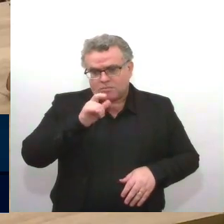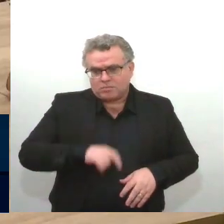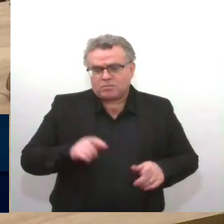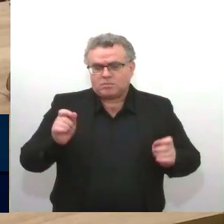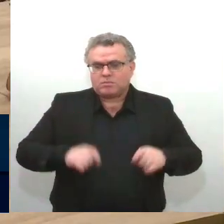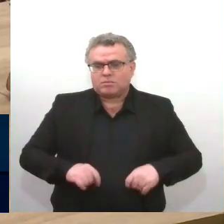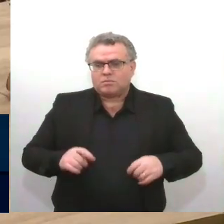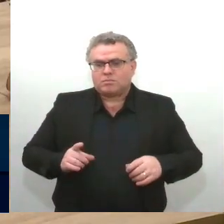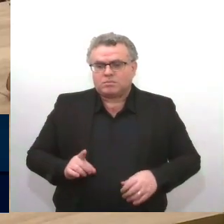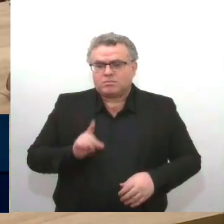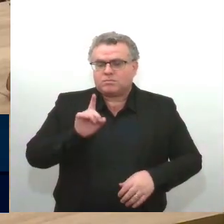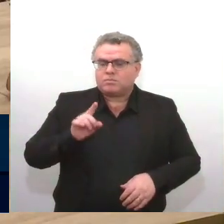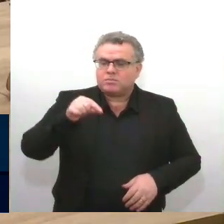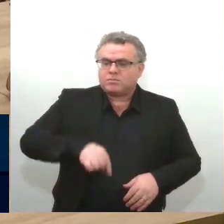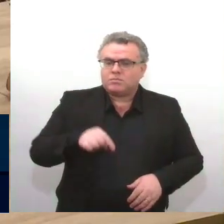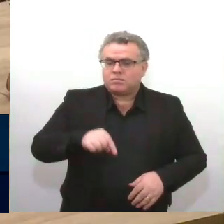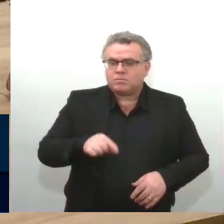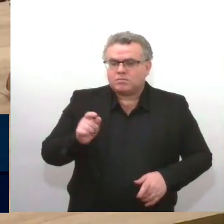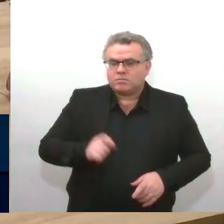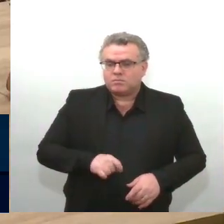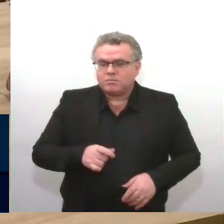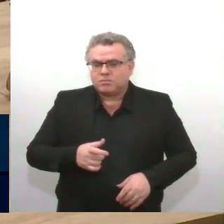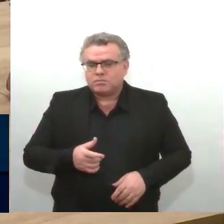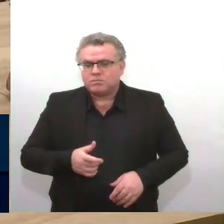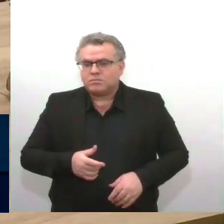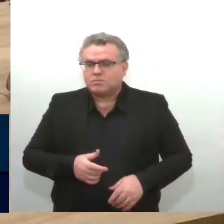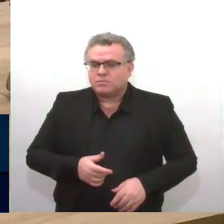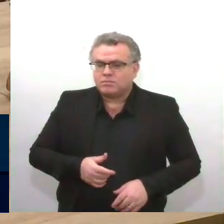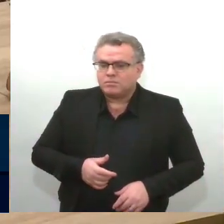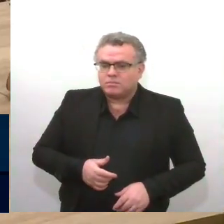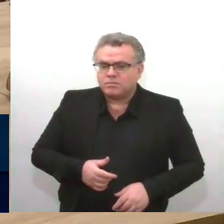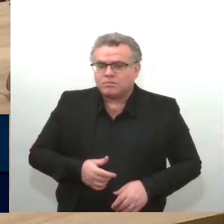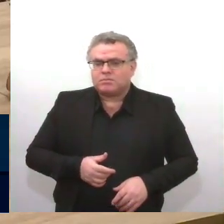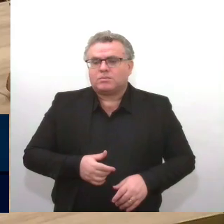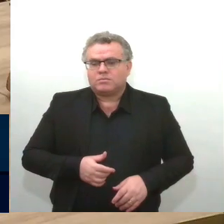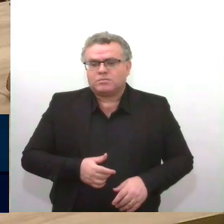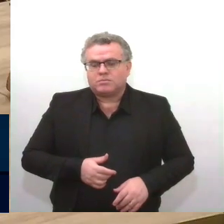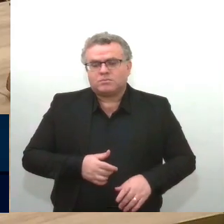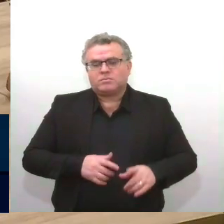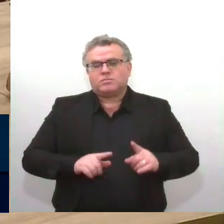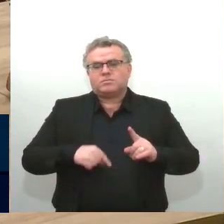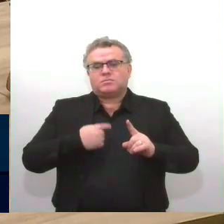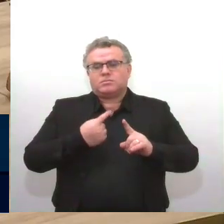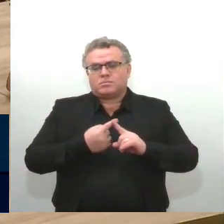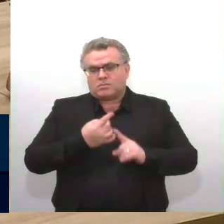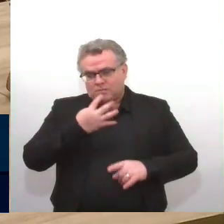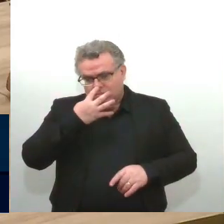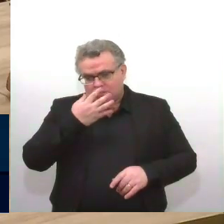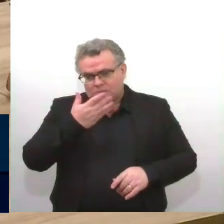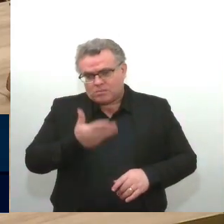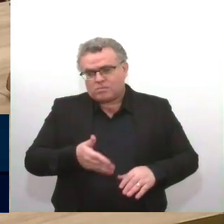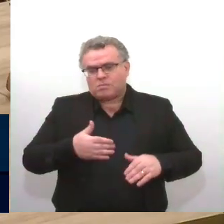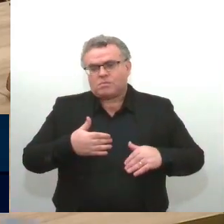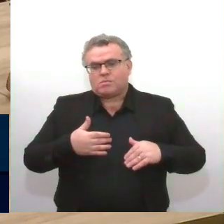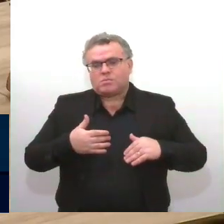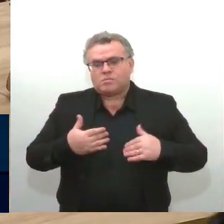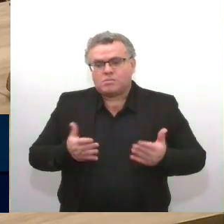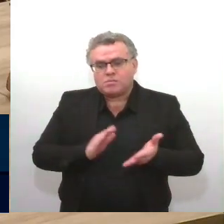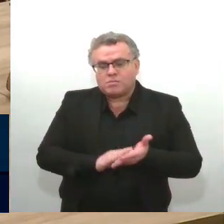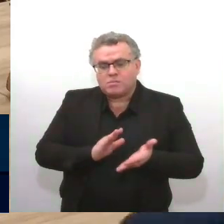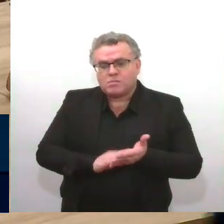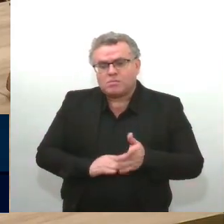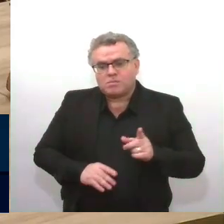né Eh comecei mais ainda a fortalecer essa admiração parabenizar que você vai ficar aqui né